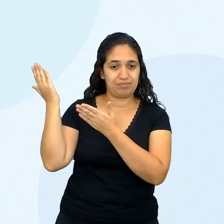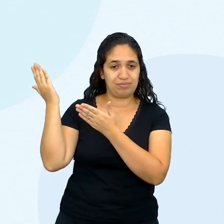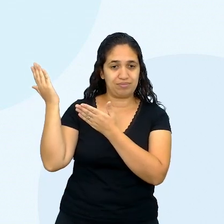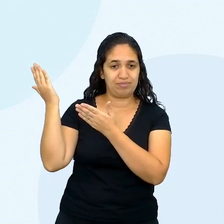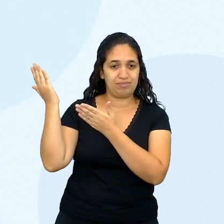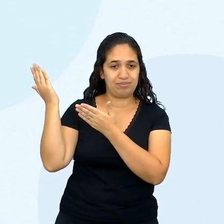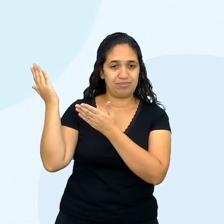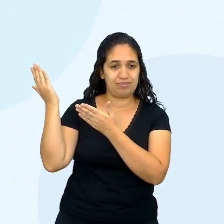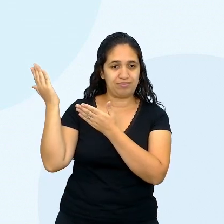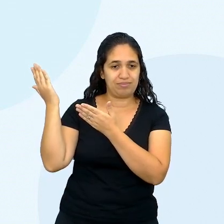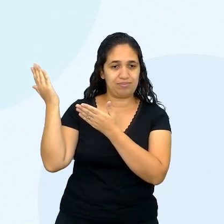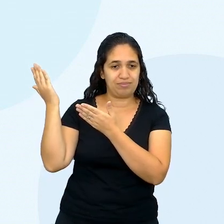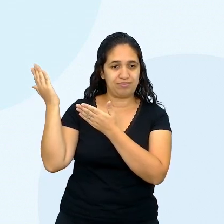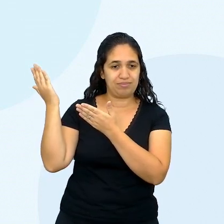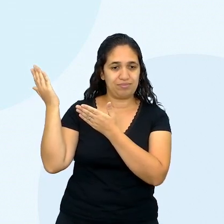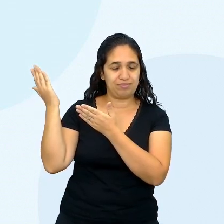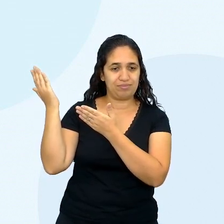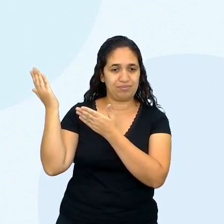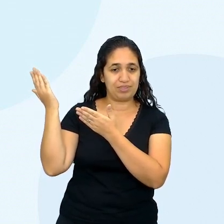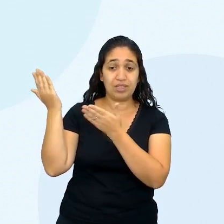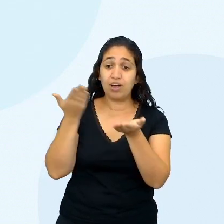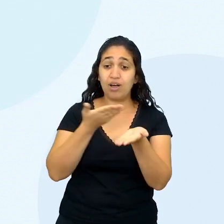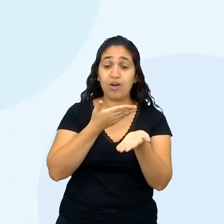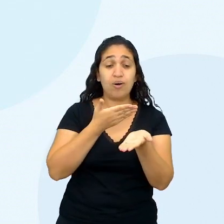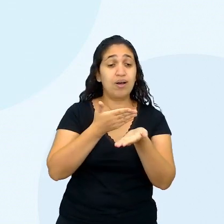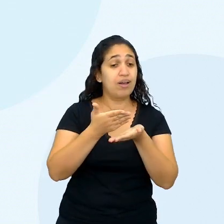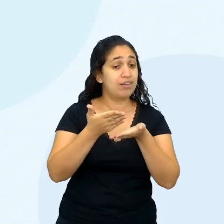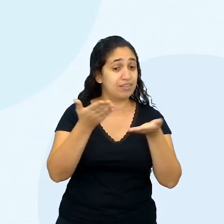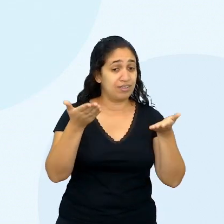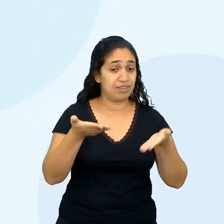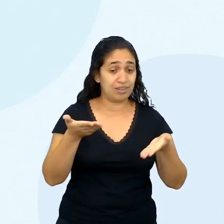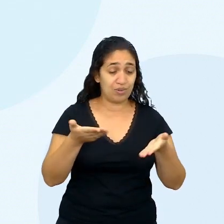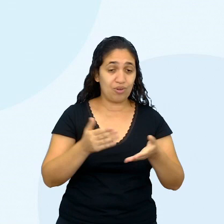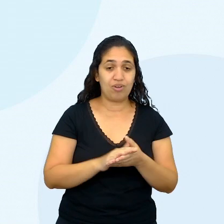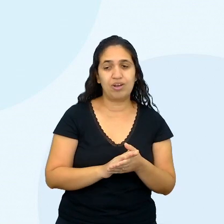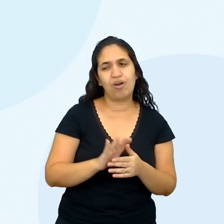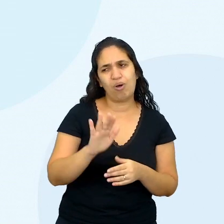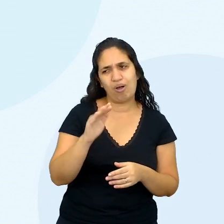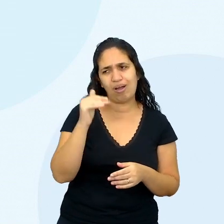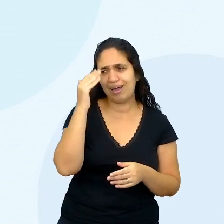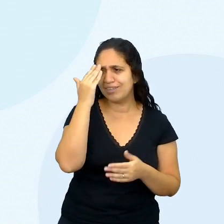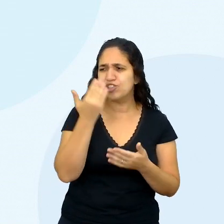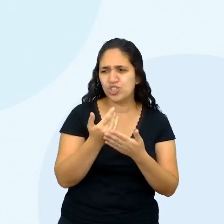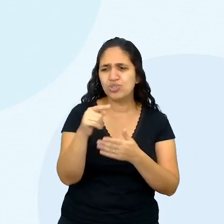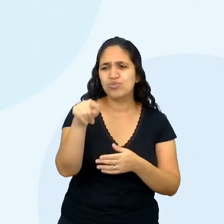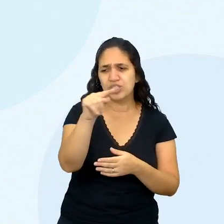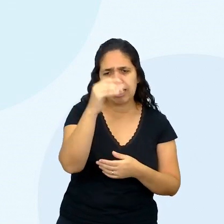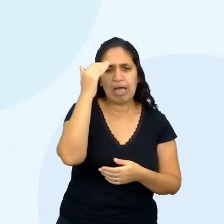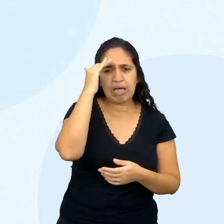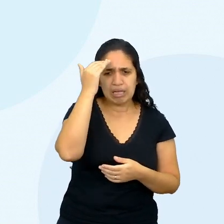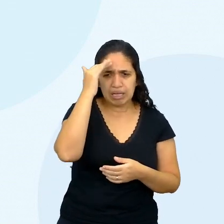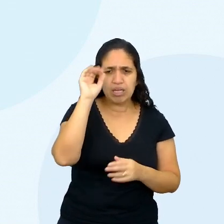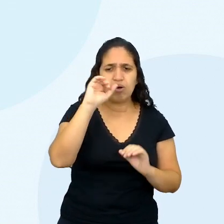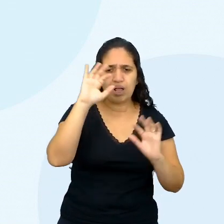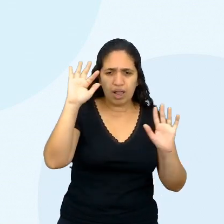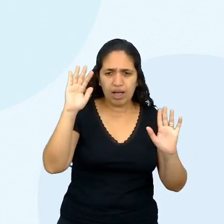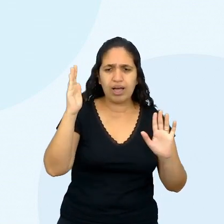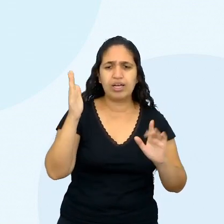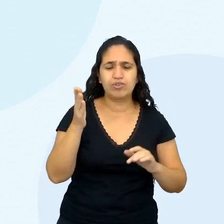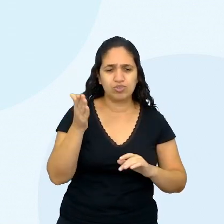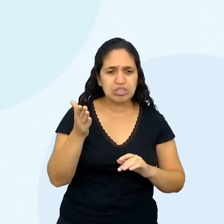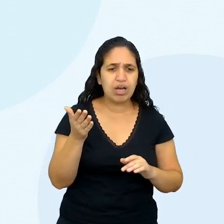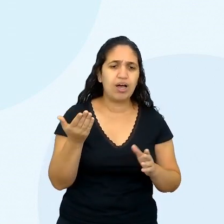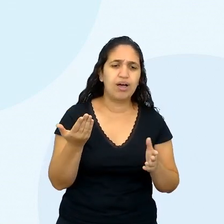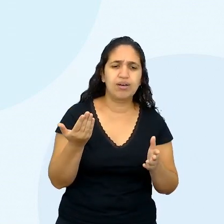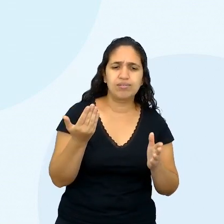E aí, gente, eu vou entrar, agora que eu acredito que vocês têm entendido, espero, né, que um pouco